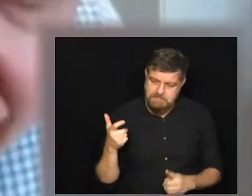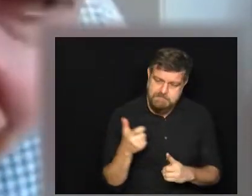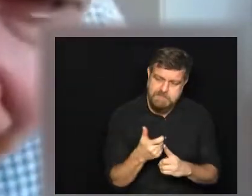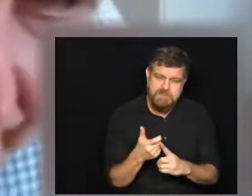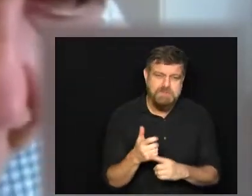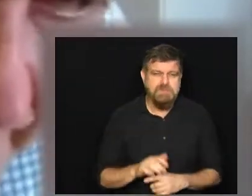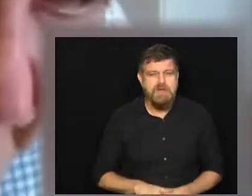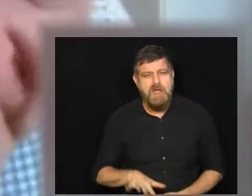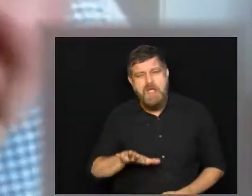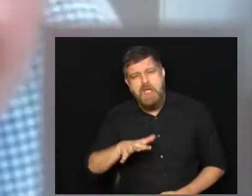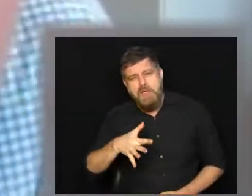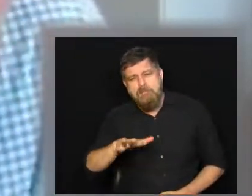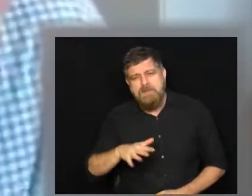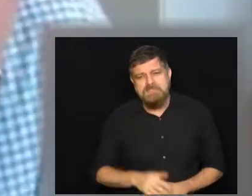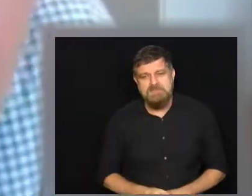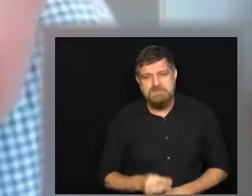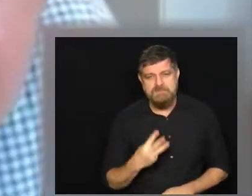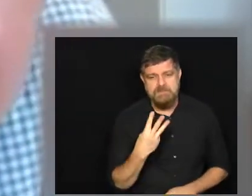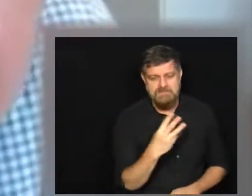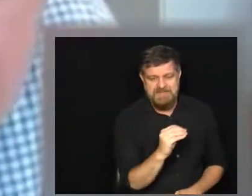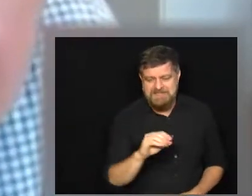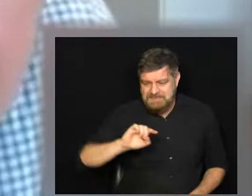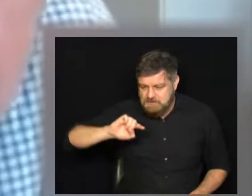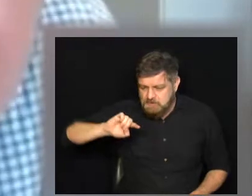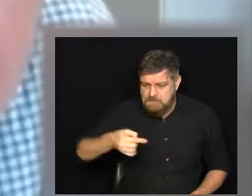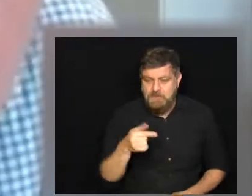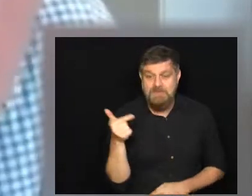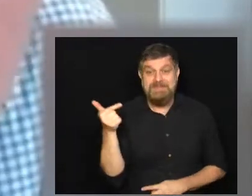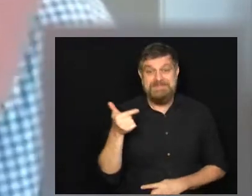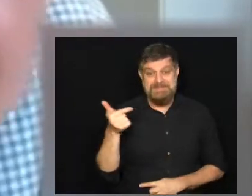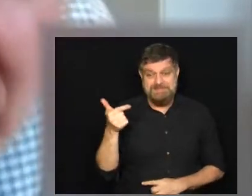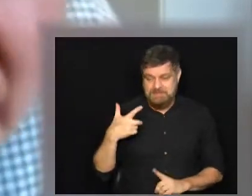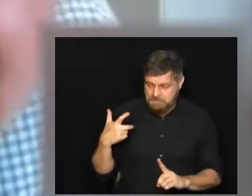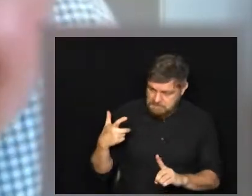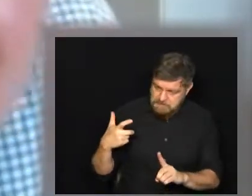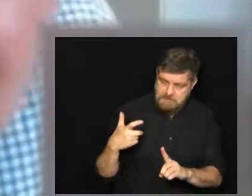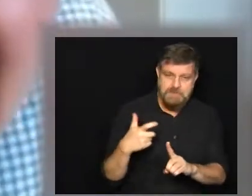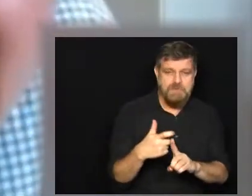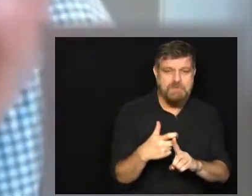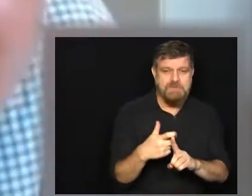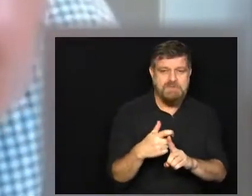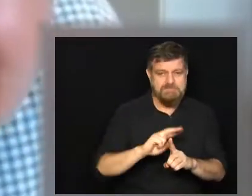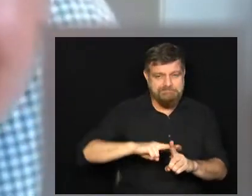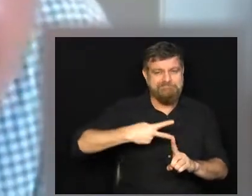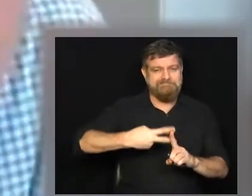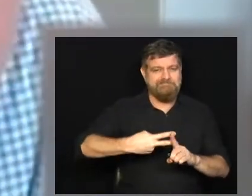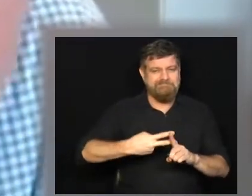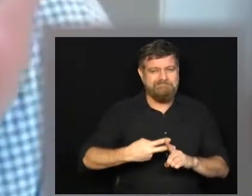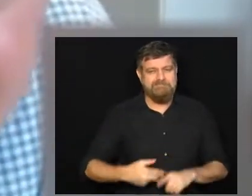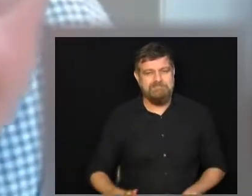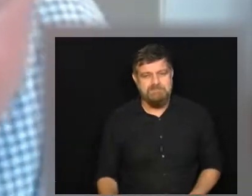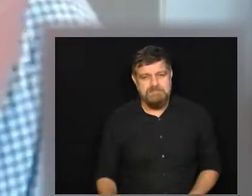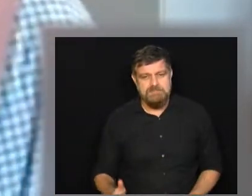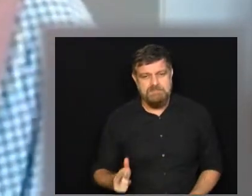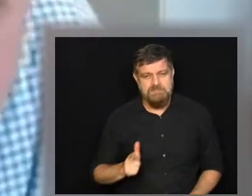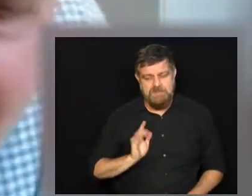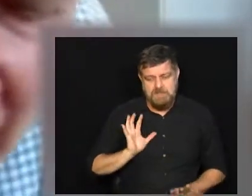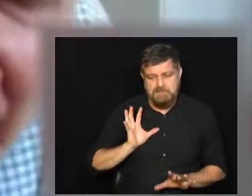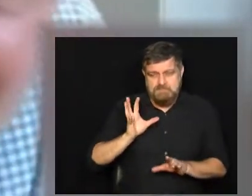de 300 mil vacinas na segunda dose, isso daí numa